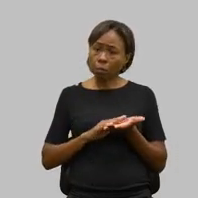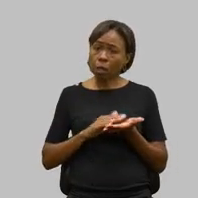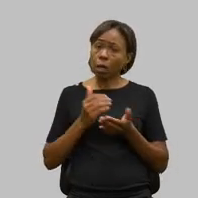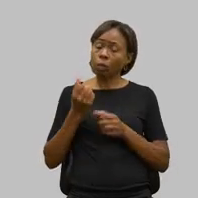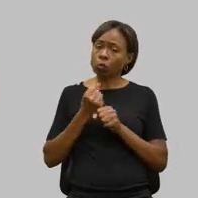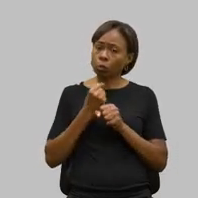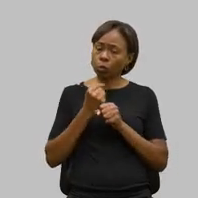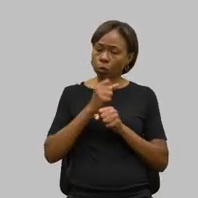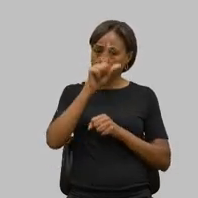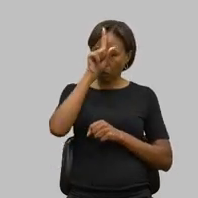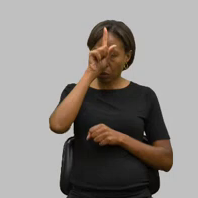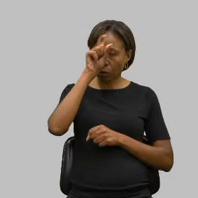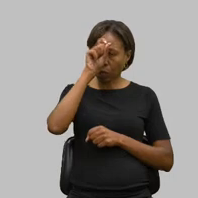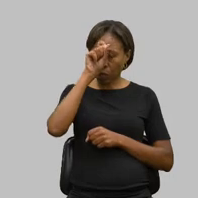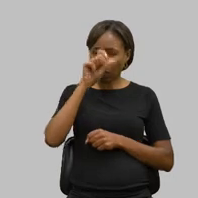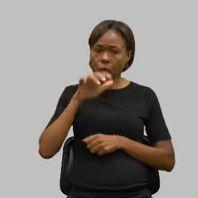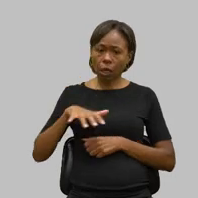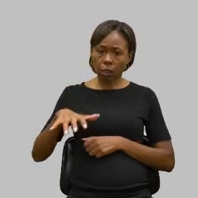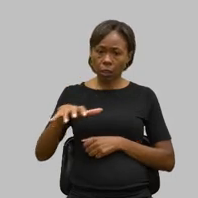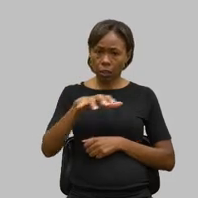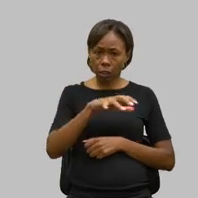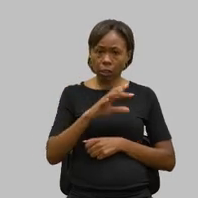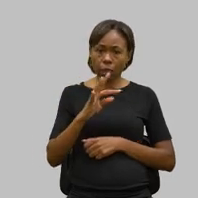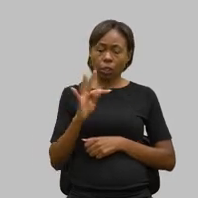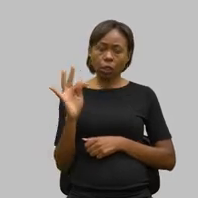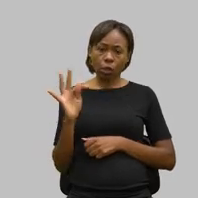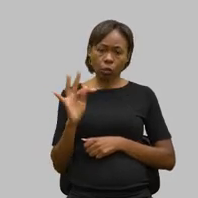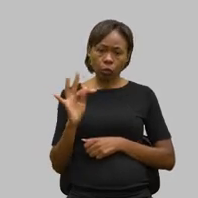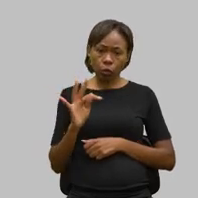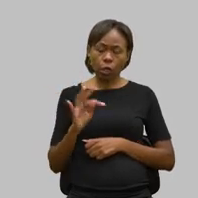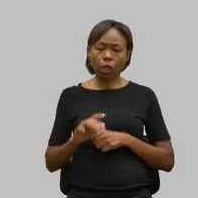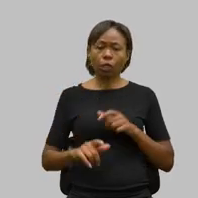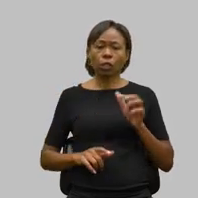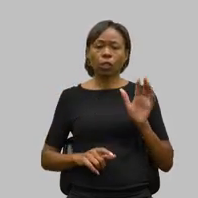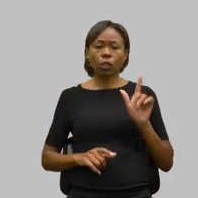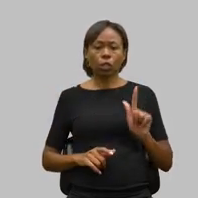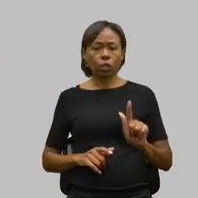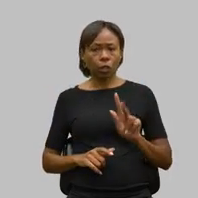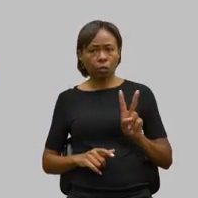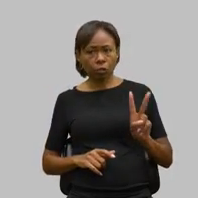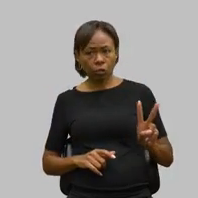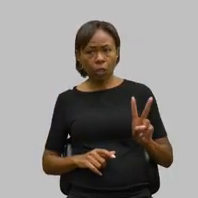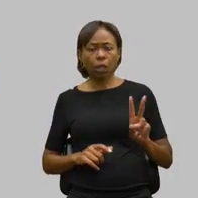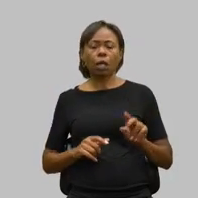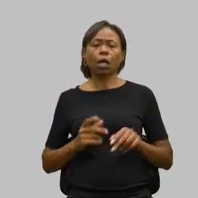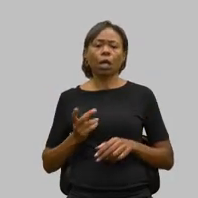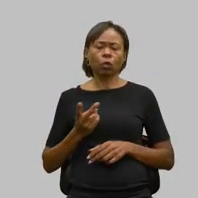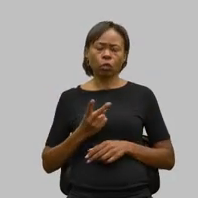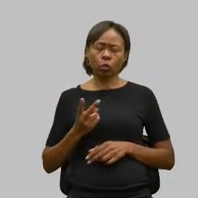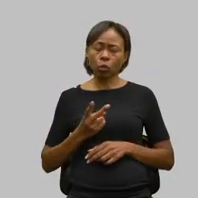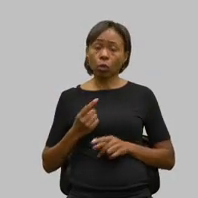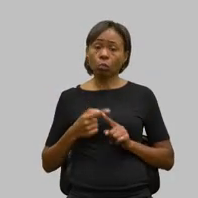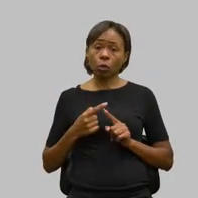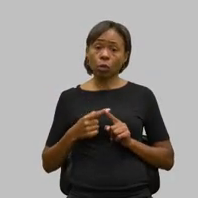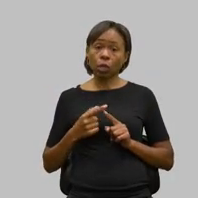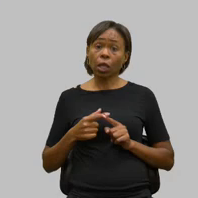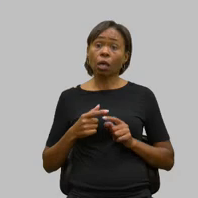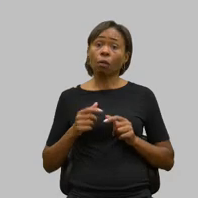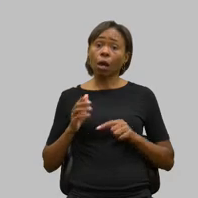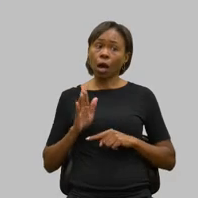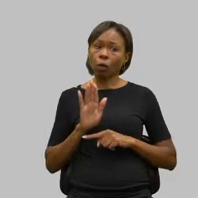hospitais regionais de Telflotone e governador Valadares. Sabemos que isso vai desafogar muito a saúde.